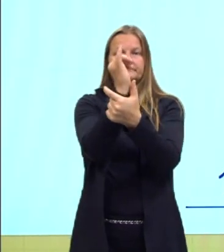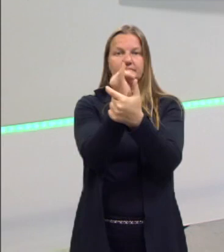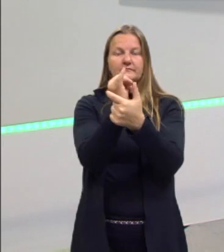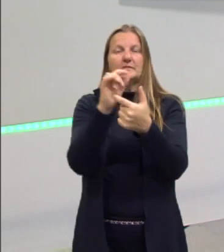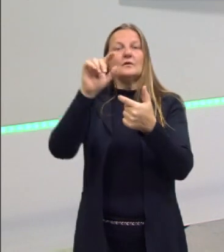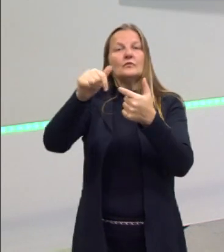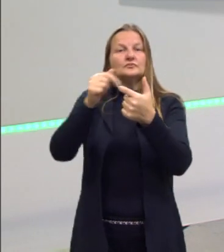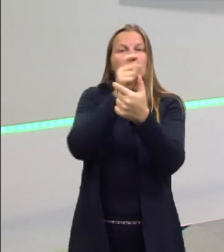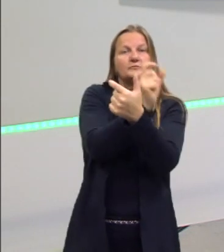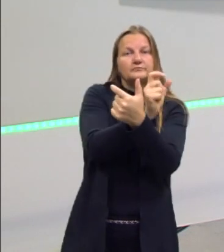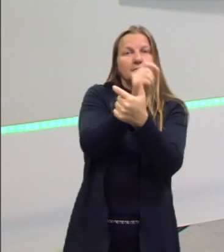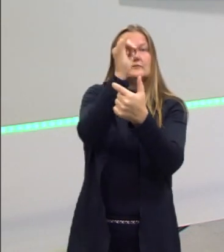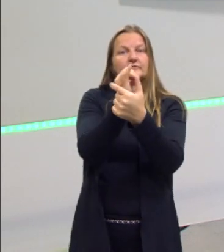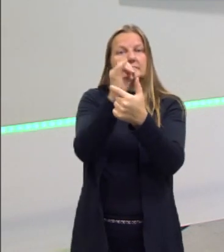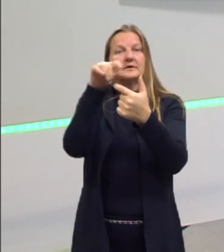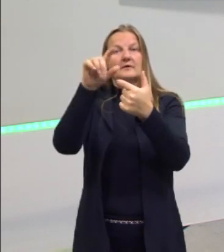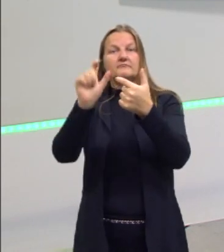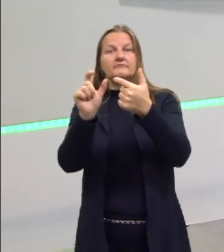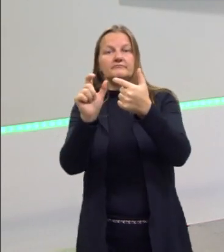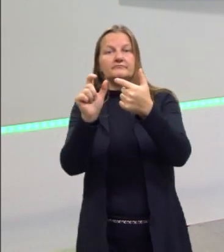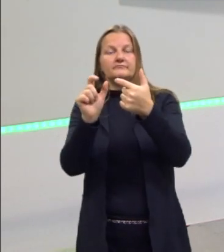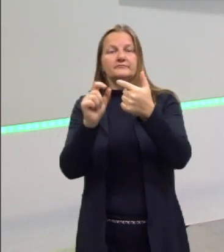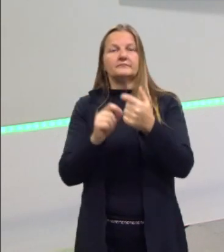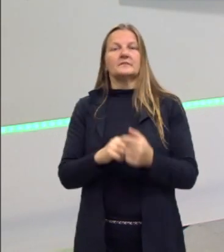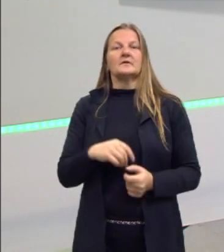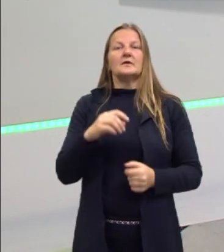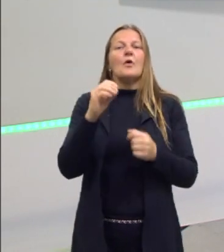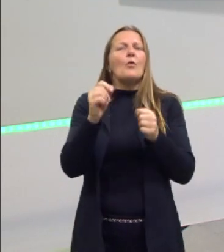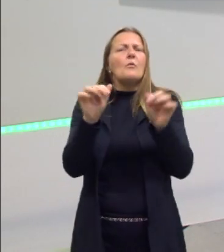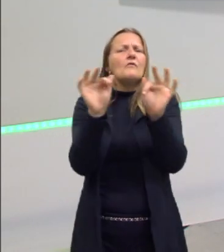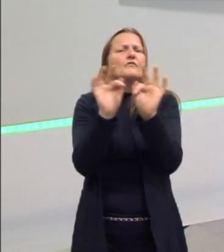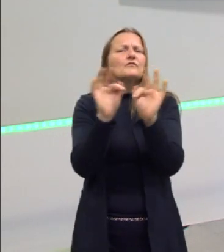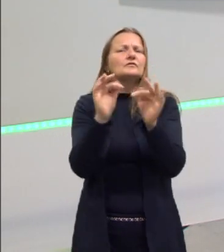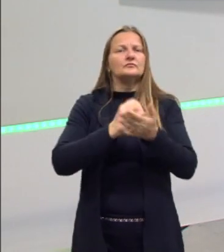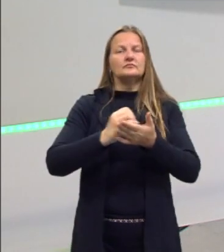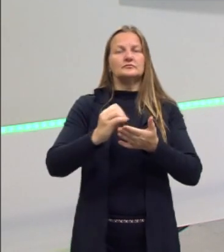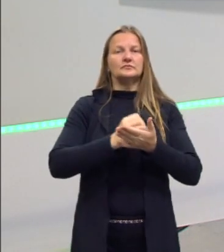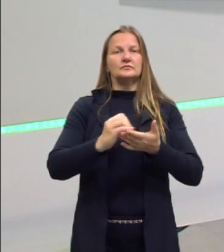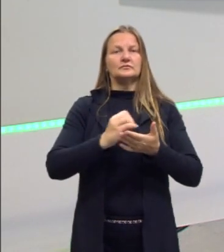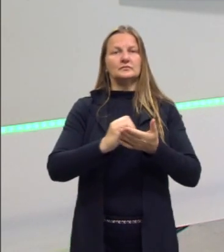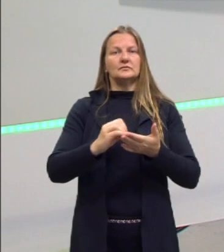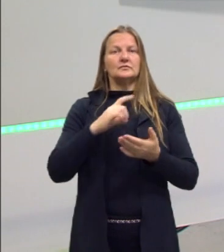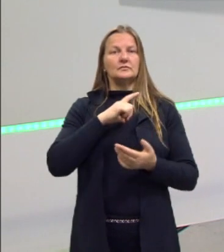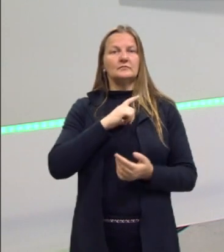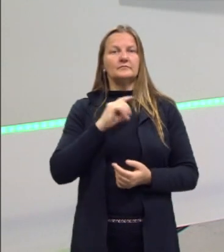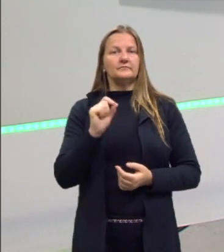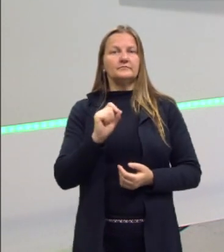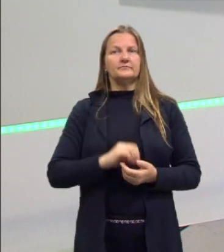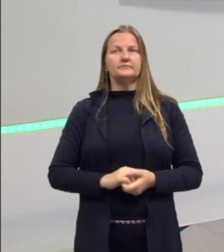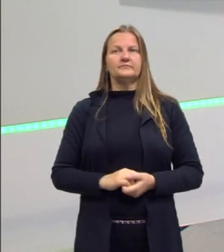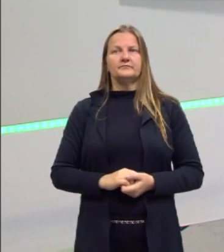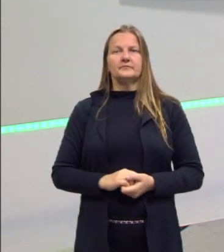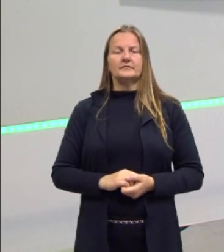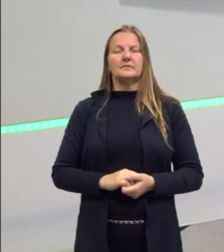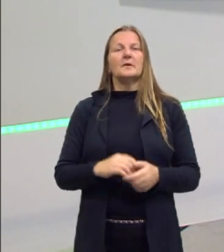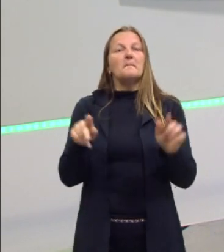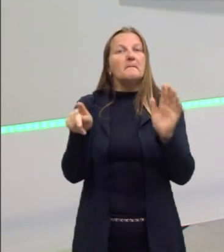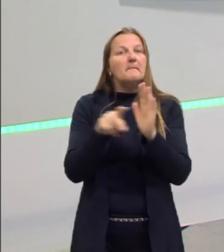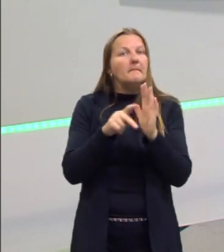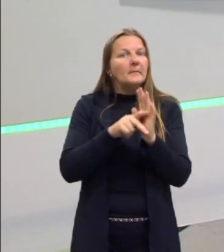finalizar eu vou levar em consideração as funções orgânicas nós estamos falando agora dos hidrocarbonetos